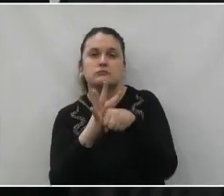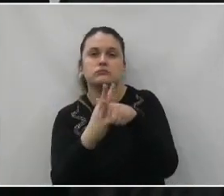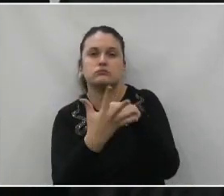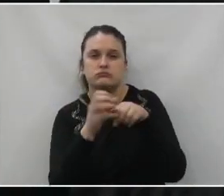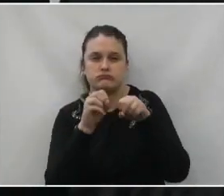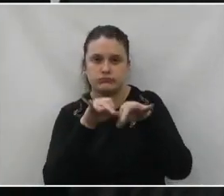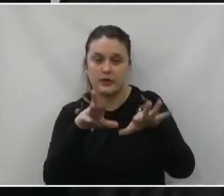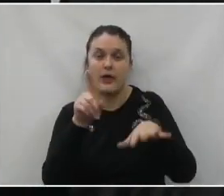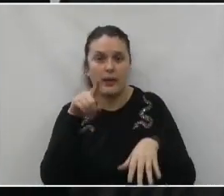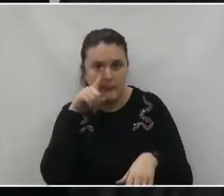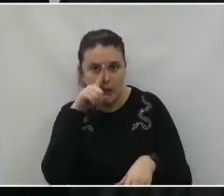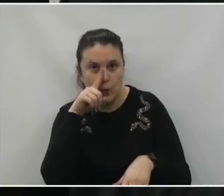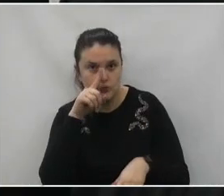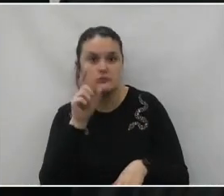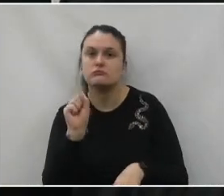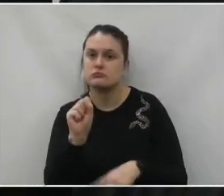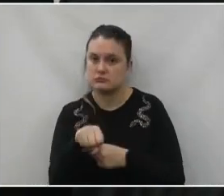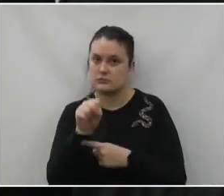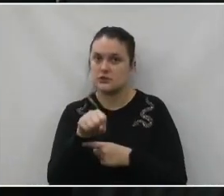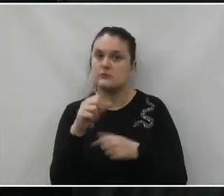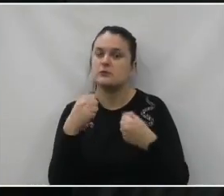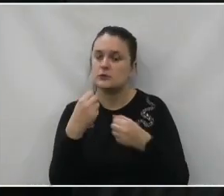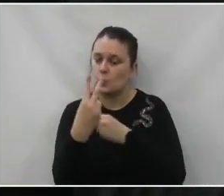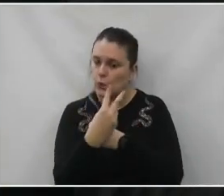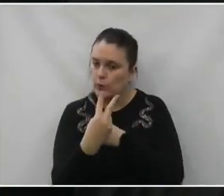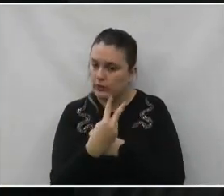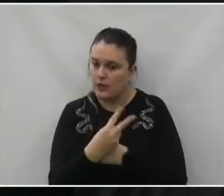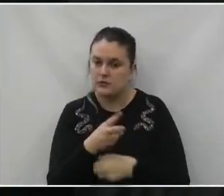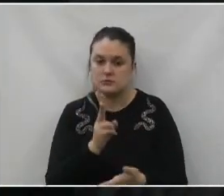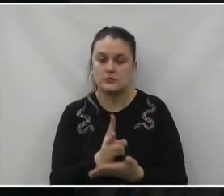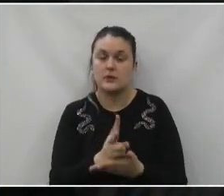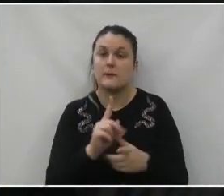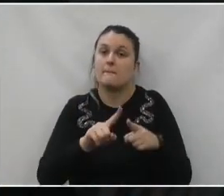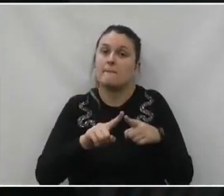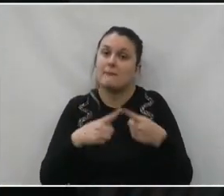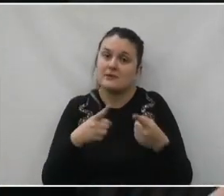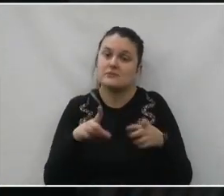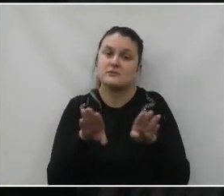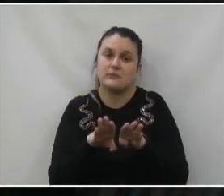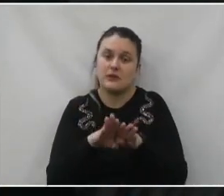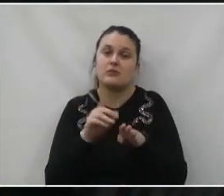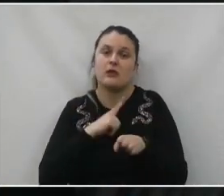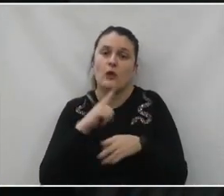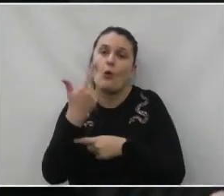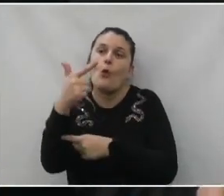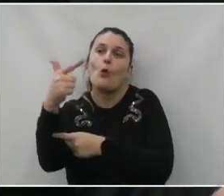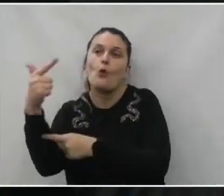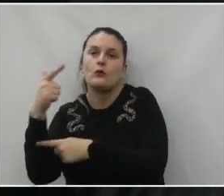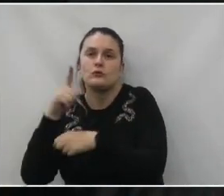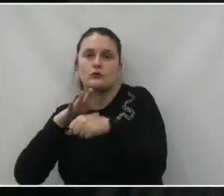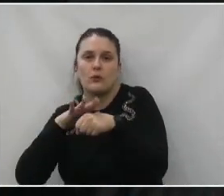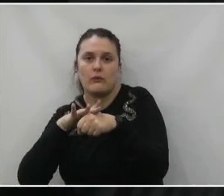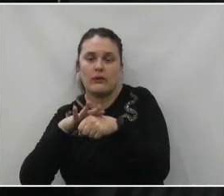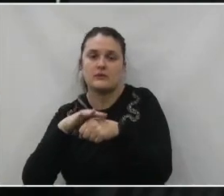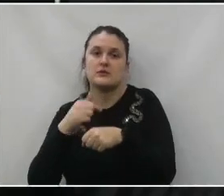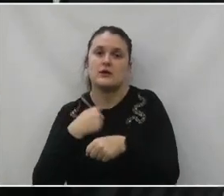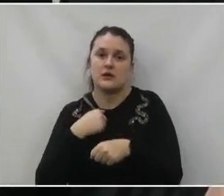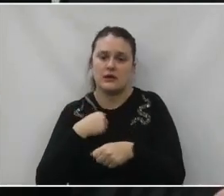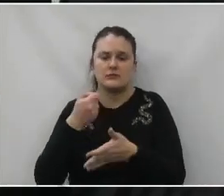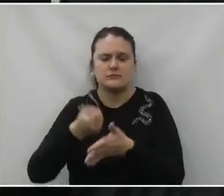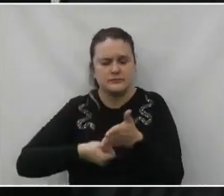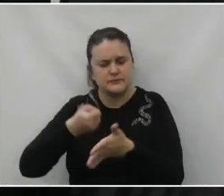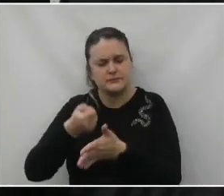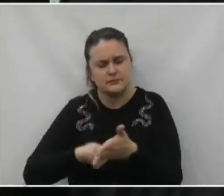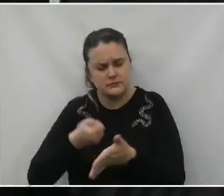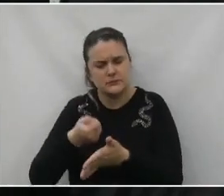que é um caso sério, devemos tomar todas as precauções, mas também aí junto aos postos de saúde. Eu que fiz uma